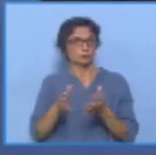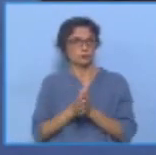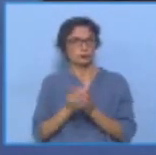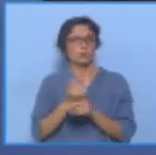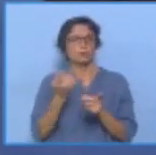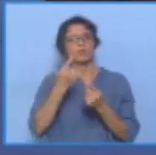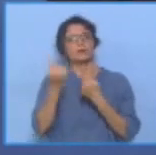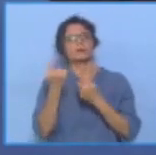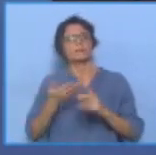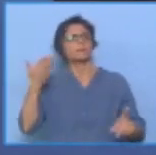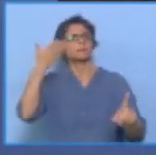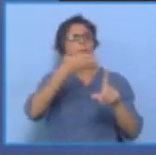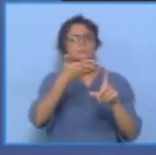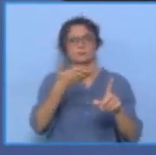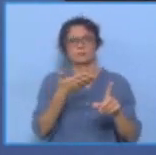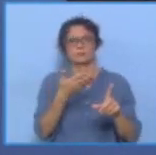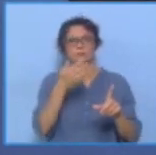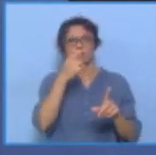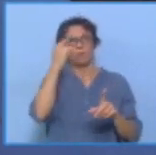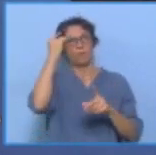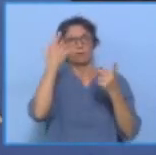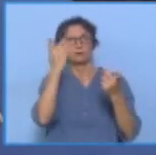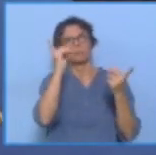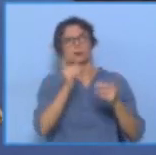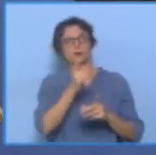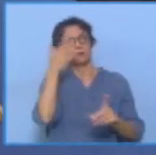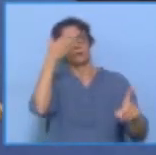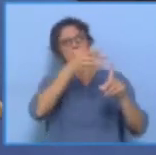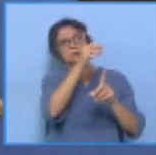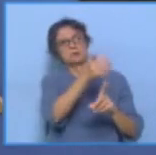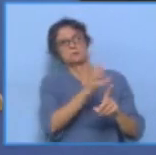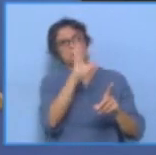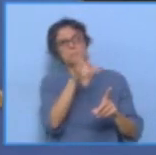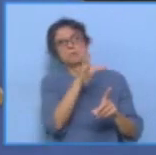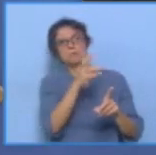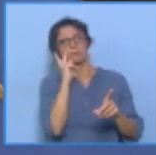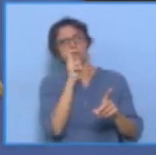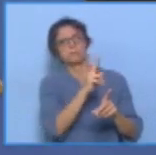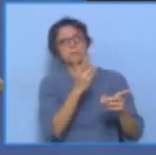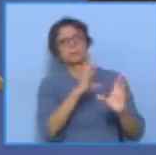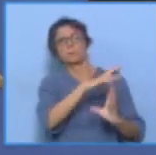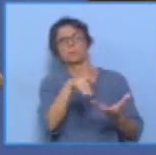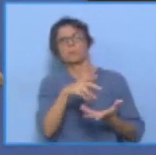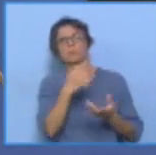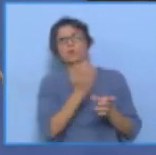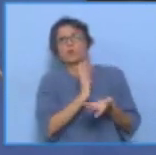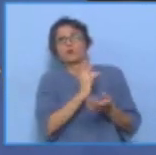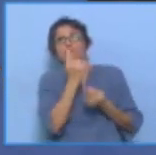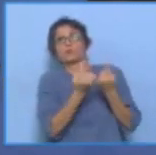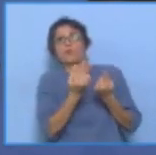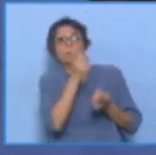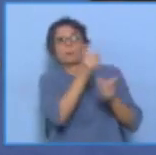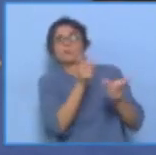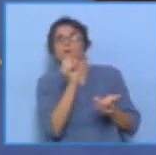então nós que somos portugueses percebemos muito bem, está associado a uma determinada forma de ver o mundo. De partir, é só para alguns, não é? E,